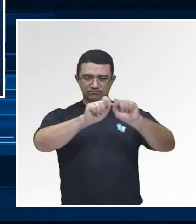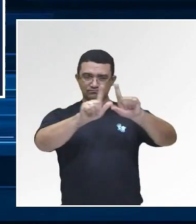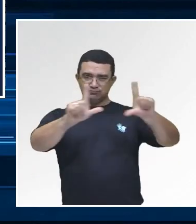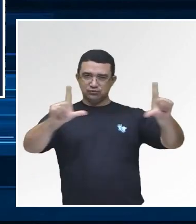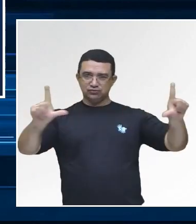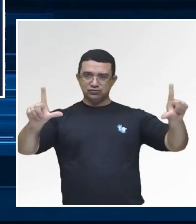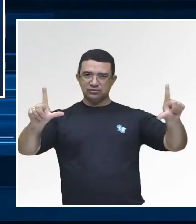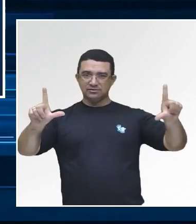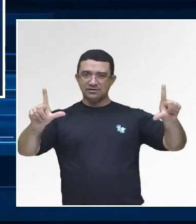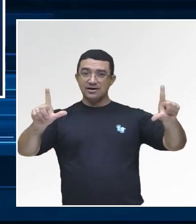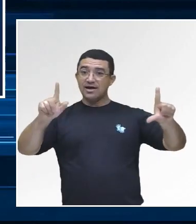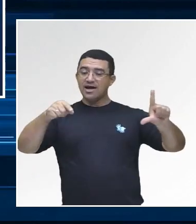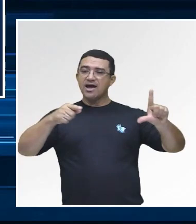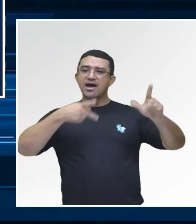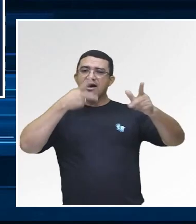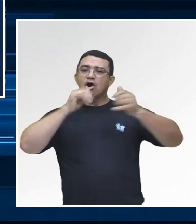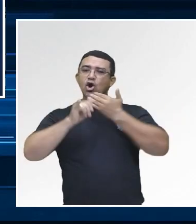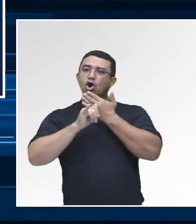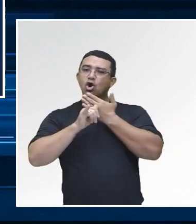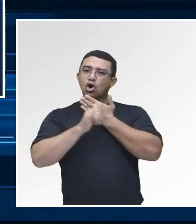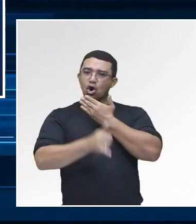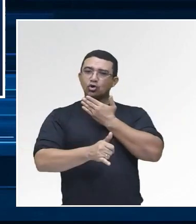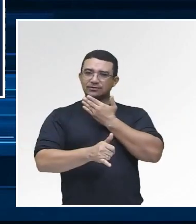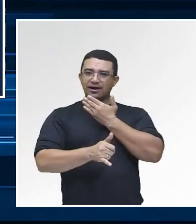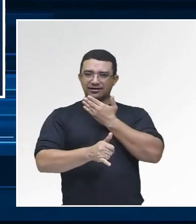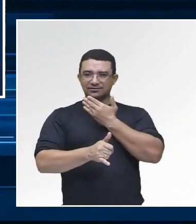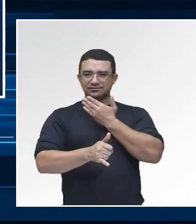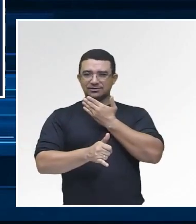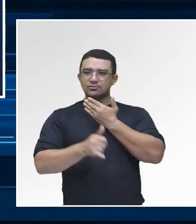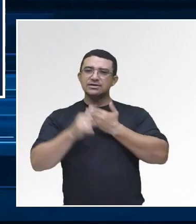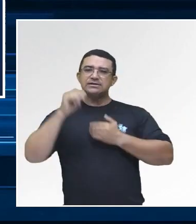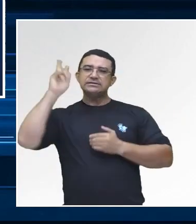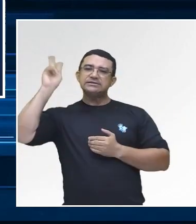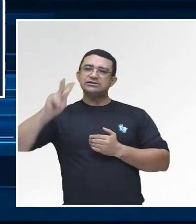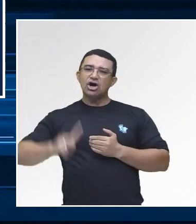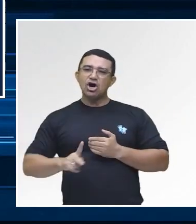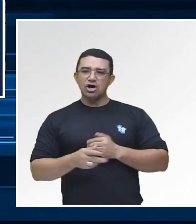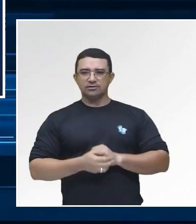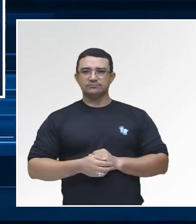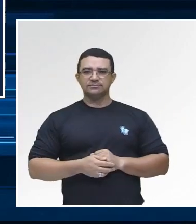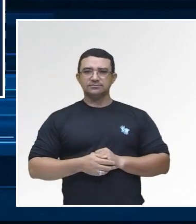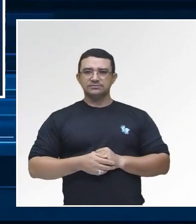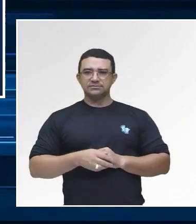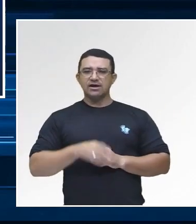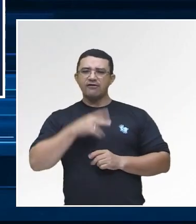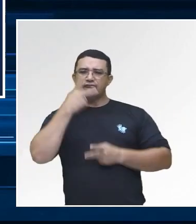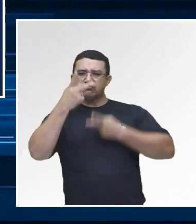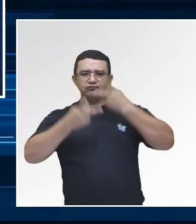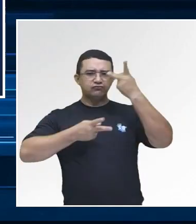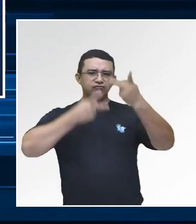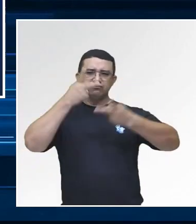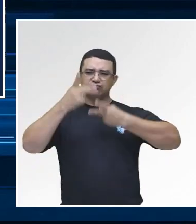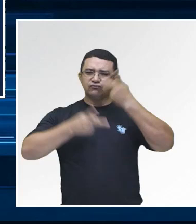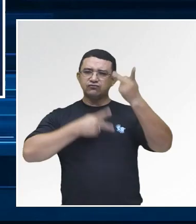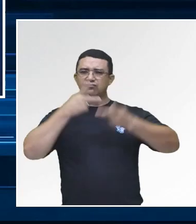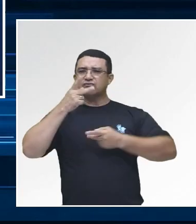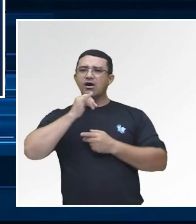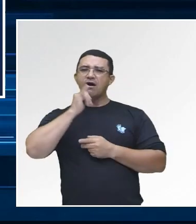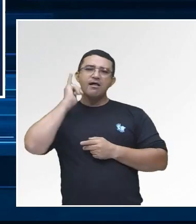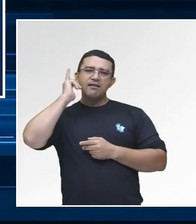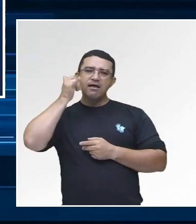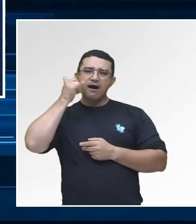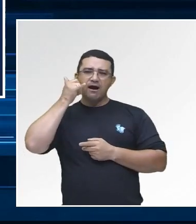mundo gosta, né? Quem não gosta de ouvir uma boa história? Dentro desses elementos fundamentais,